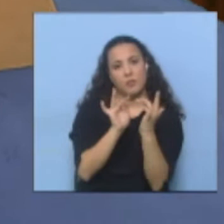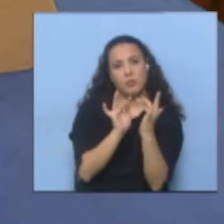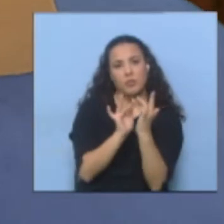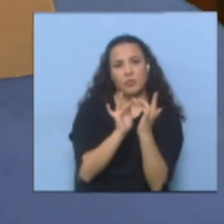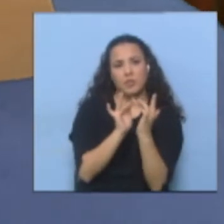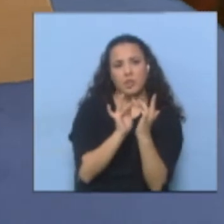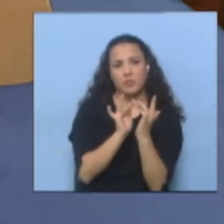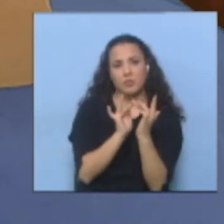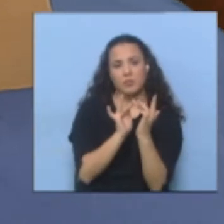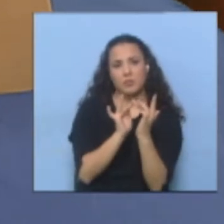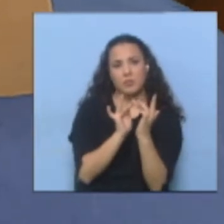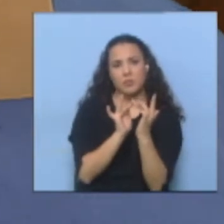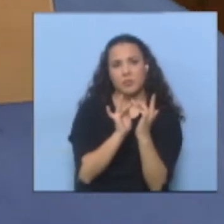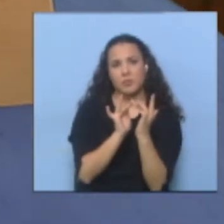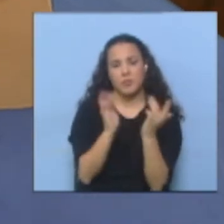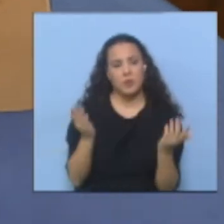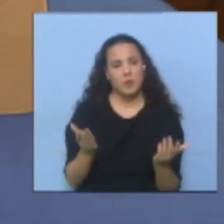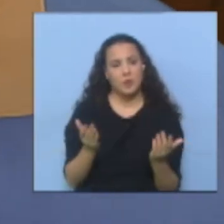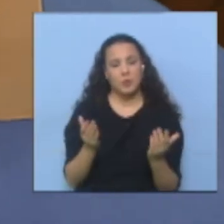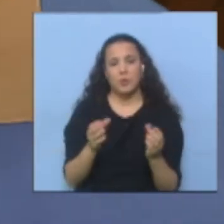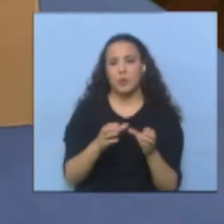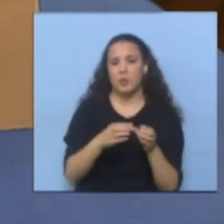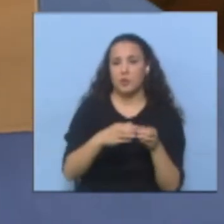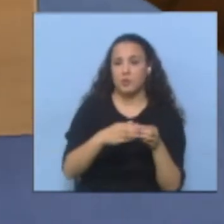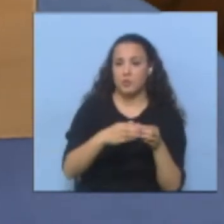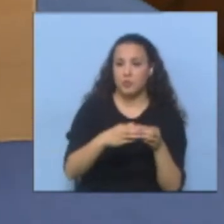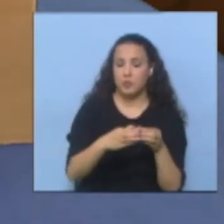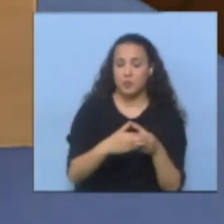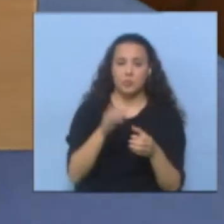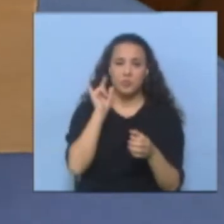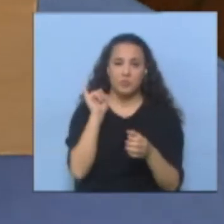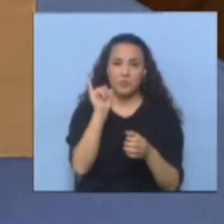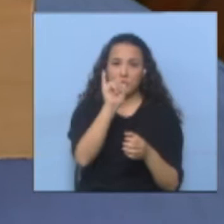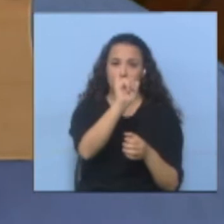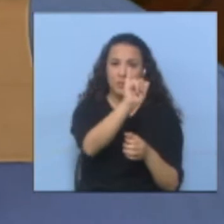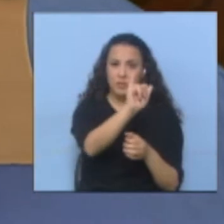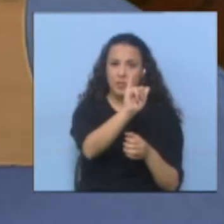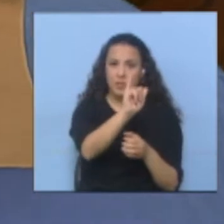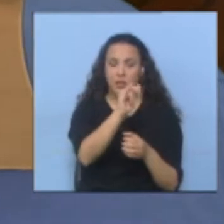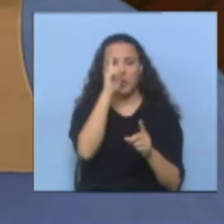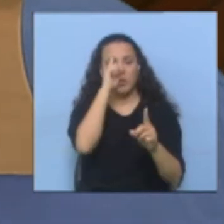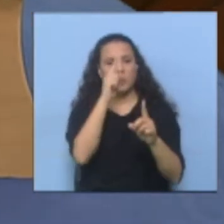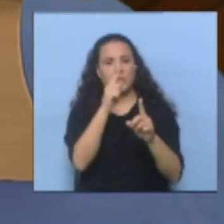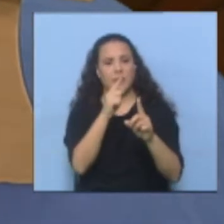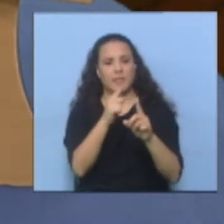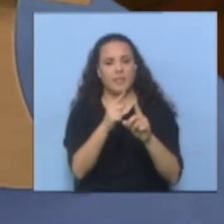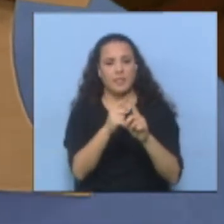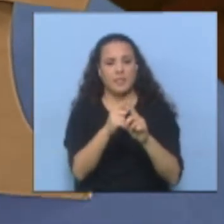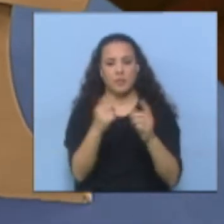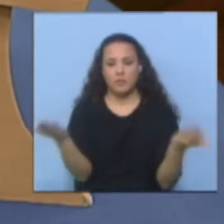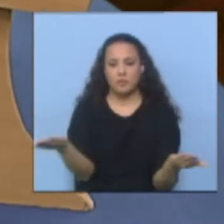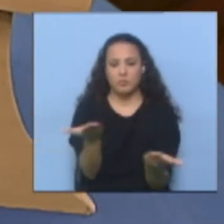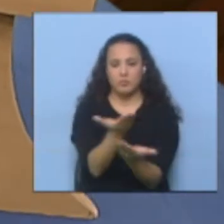com agências de viagens, empresários do setor. No fundo, o nosso trabalho é pôr em contacto quem organiza